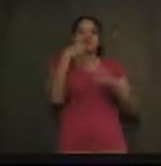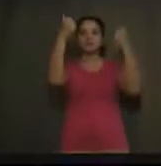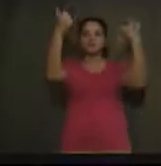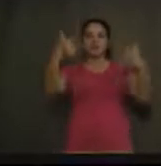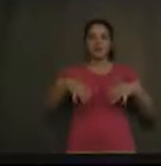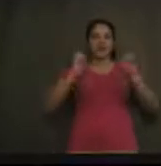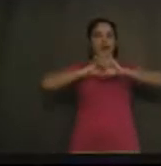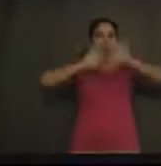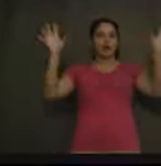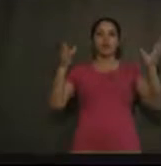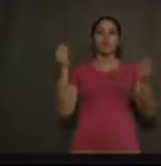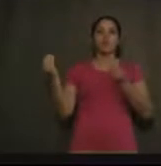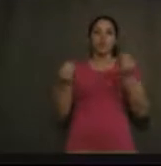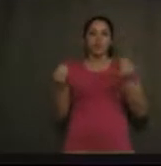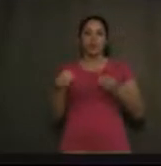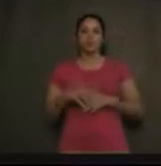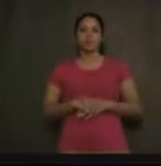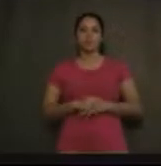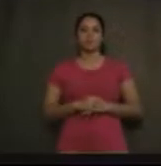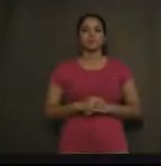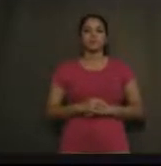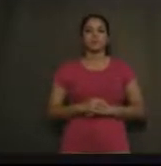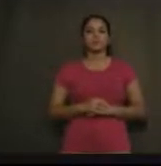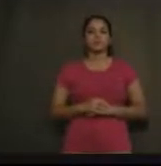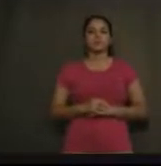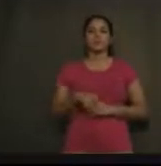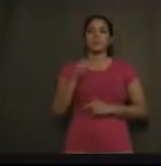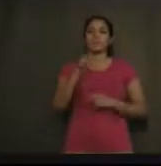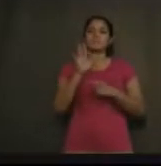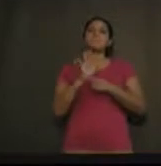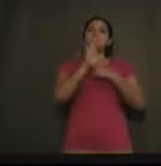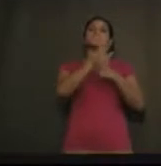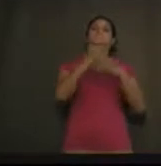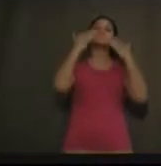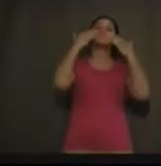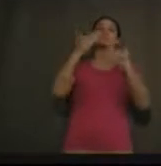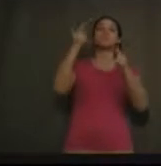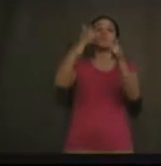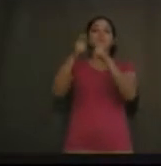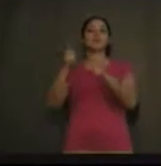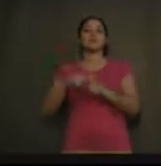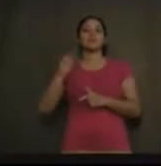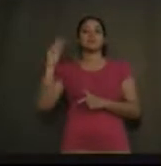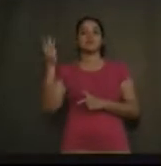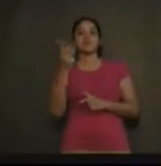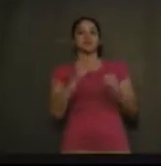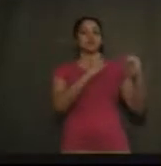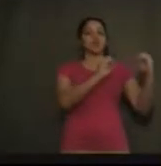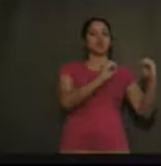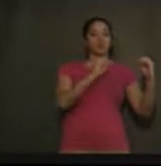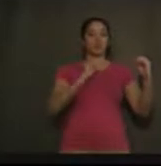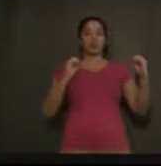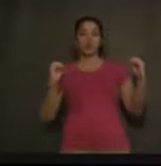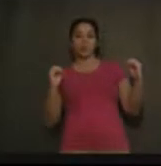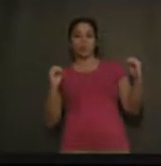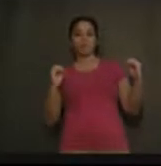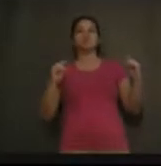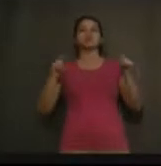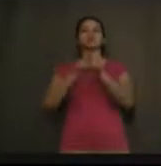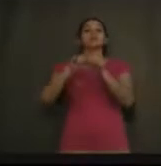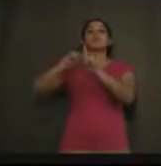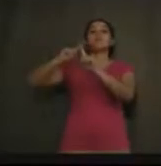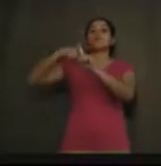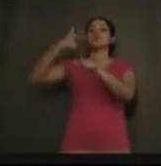mais adequado para nos dar uma ideia da complicação do problema dos três corpos e, em geral, de todos os problemas de